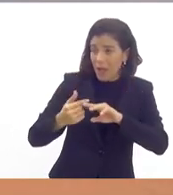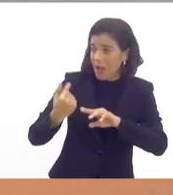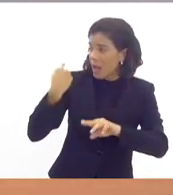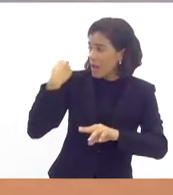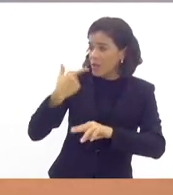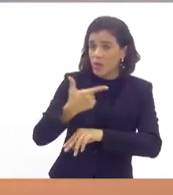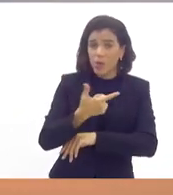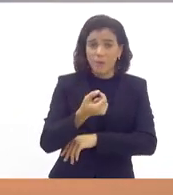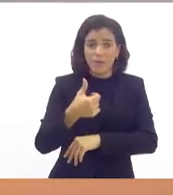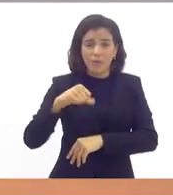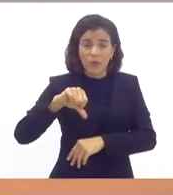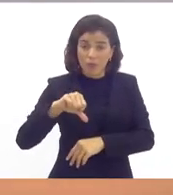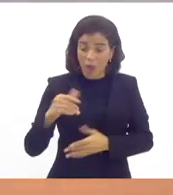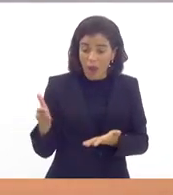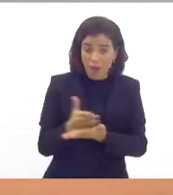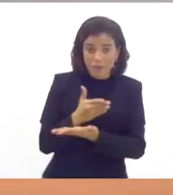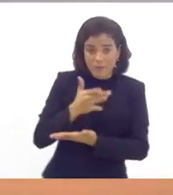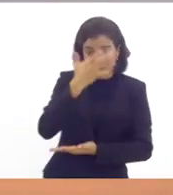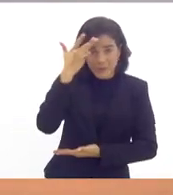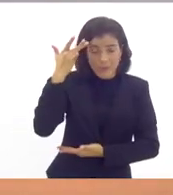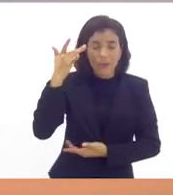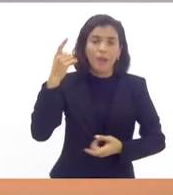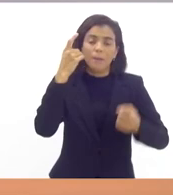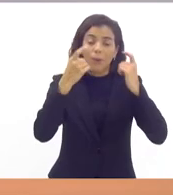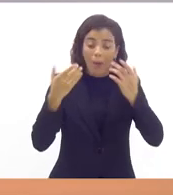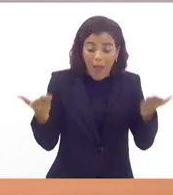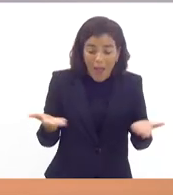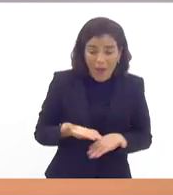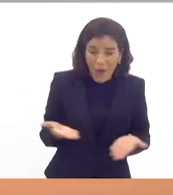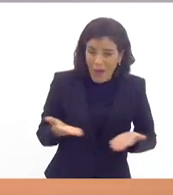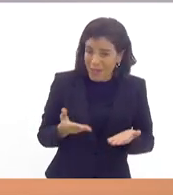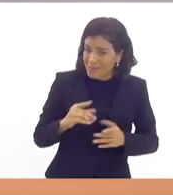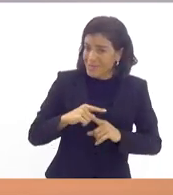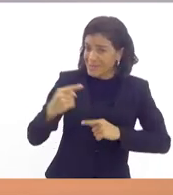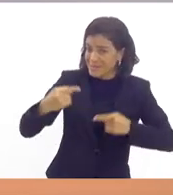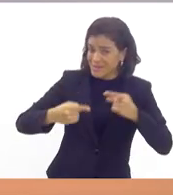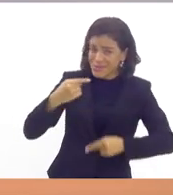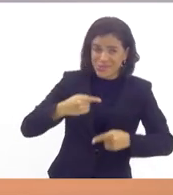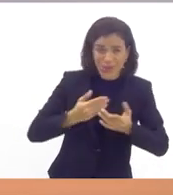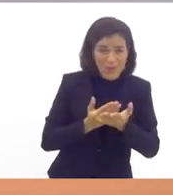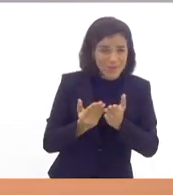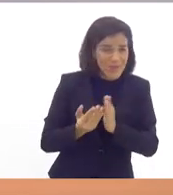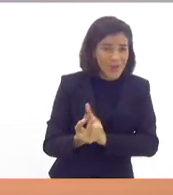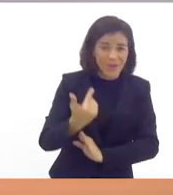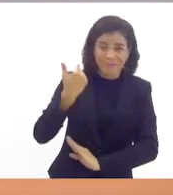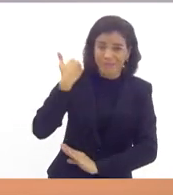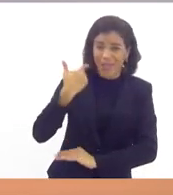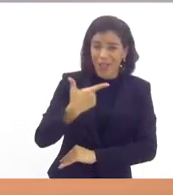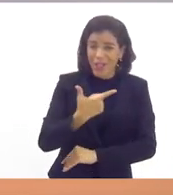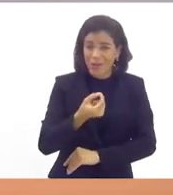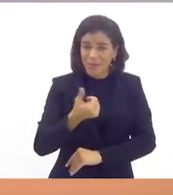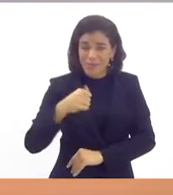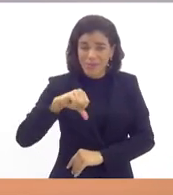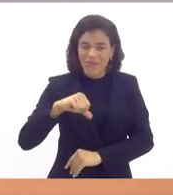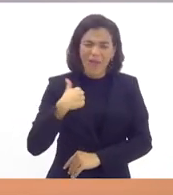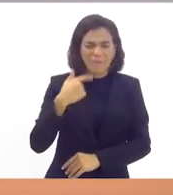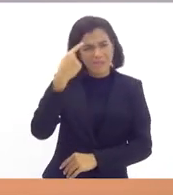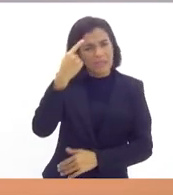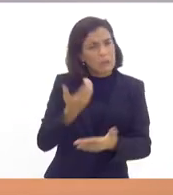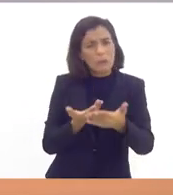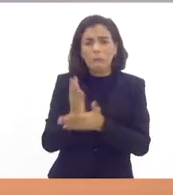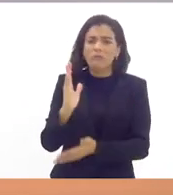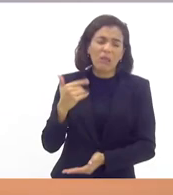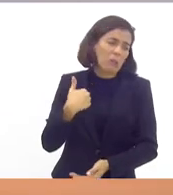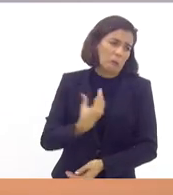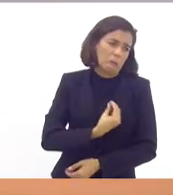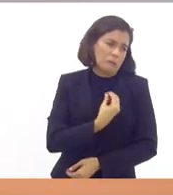pessoas que começaram a se preocupar agora, porque viram que vai ser aprovado, mas o tema está sendo discutido desde 2019. Falar, não, eu não achei que não ia ser aprovado, não